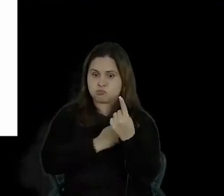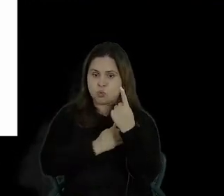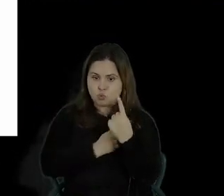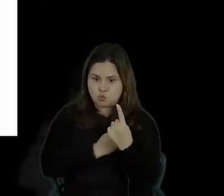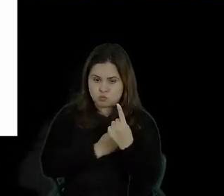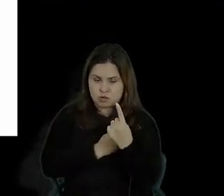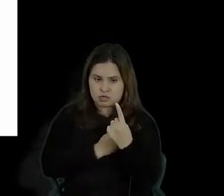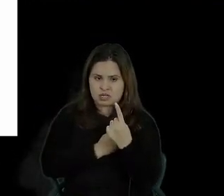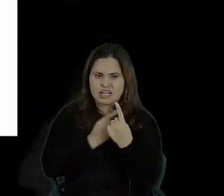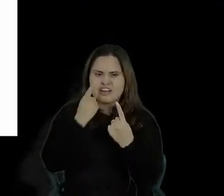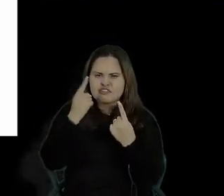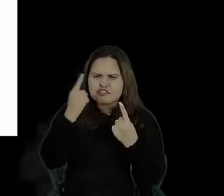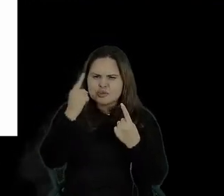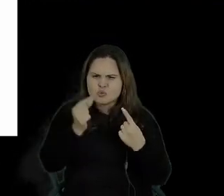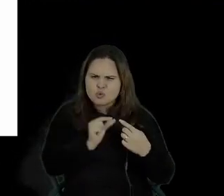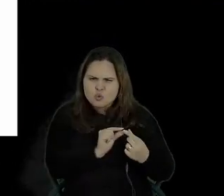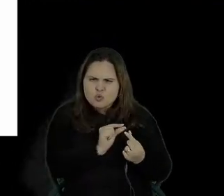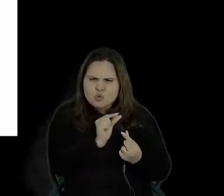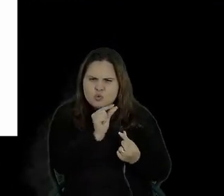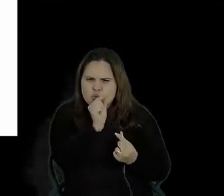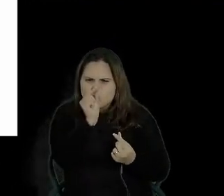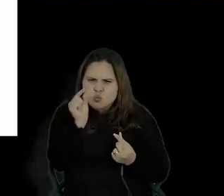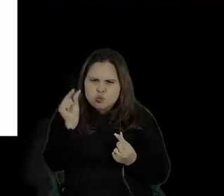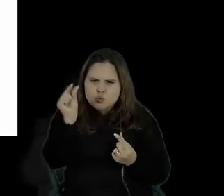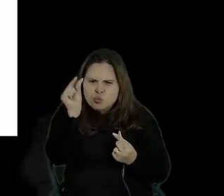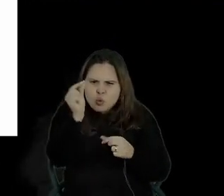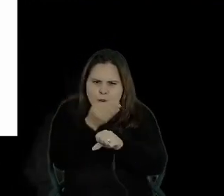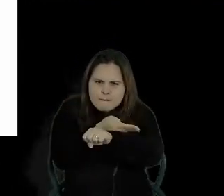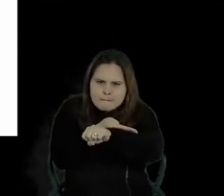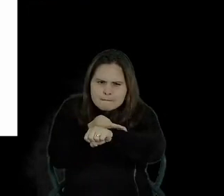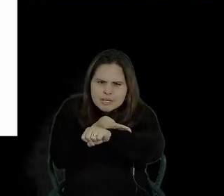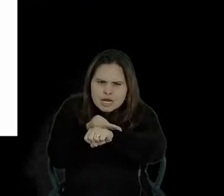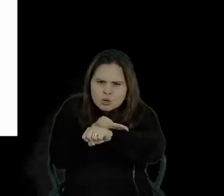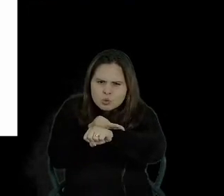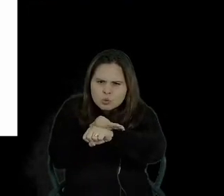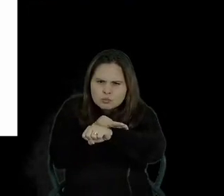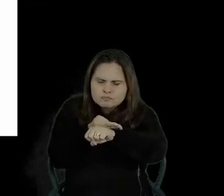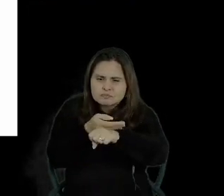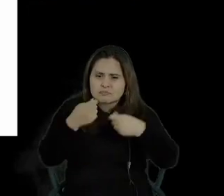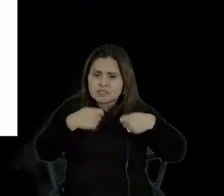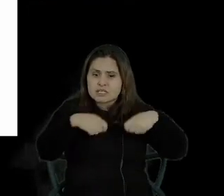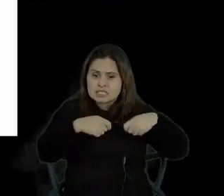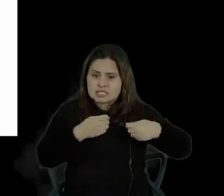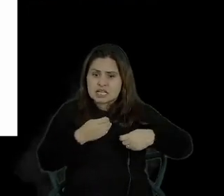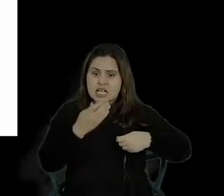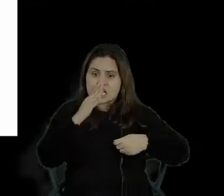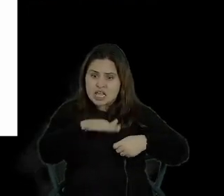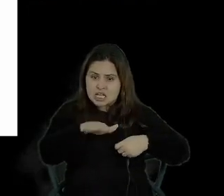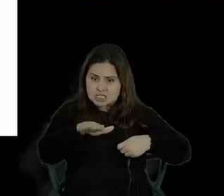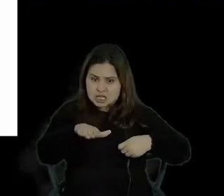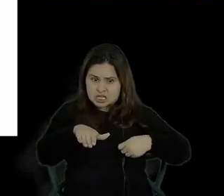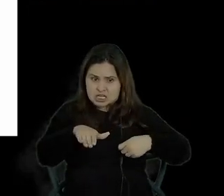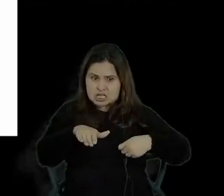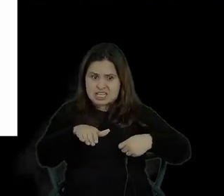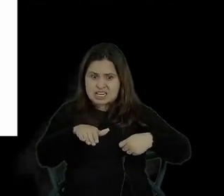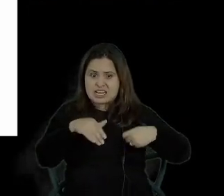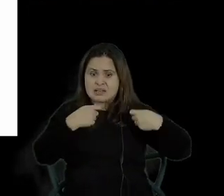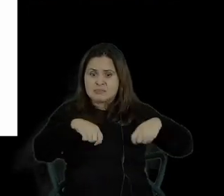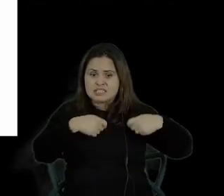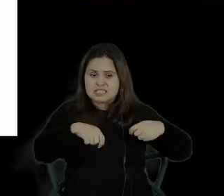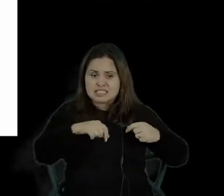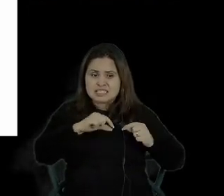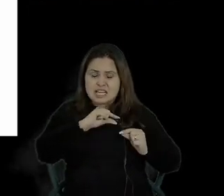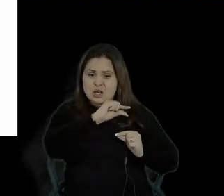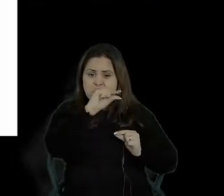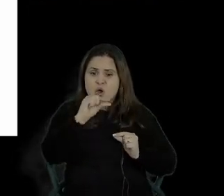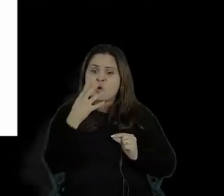tubinho branco que é colocado ali, ele precisa ser colocado numa criança, vereador, que tenha 4 dias de